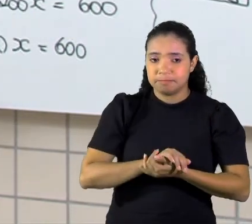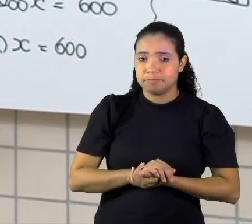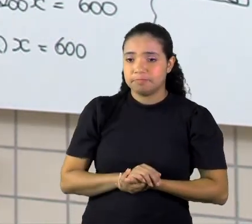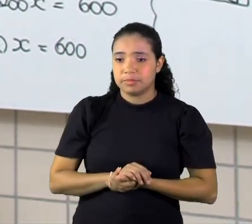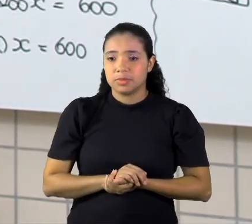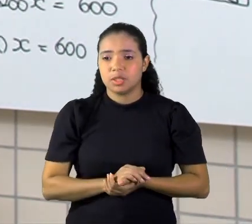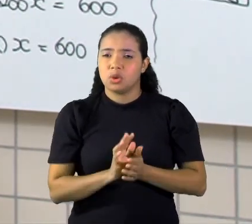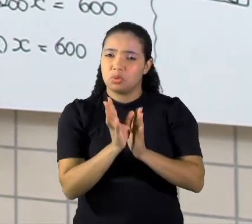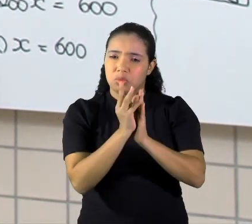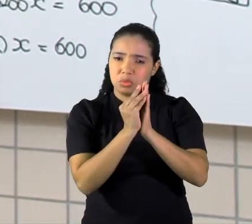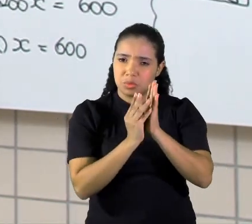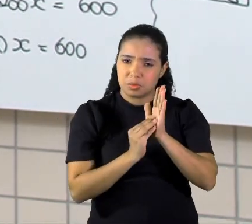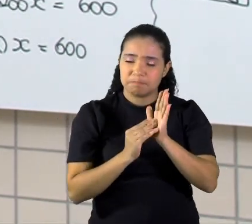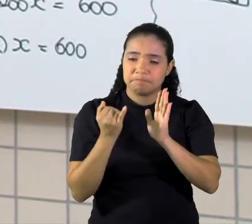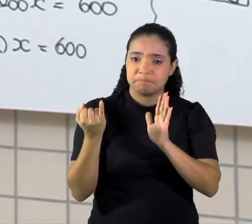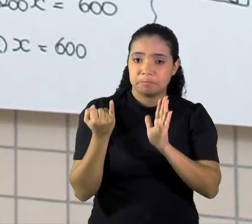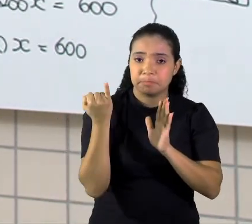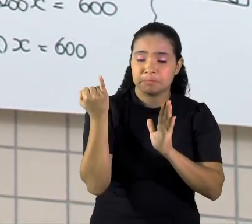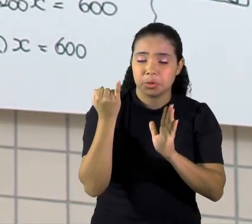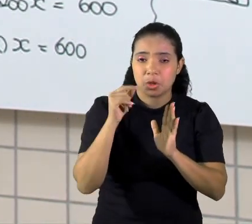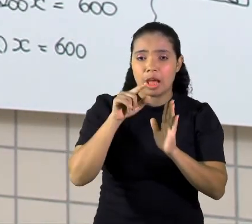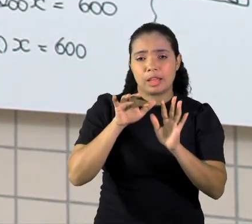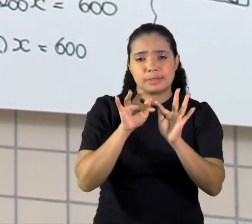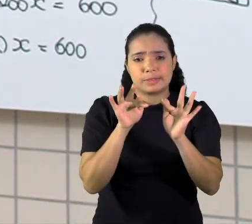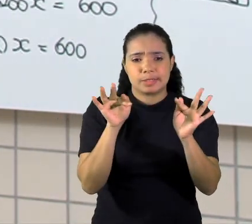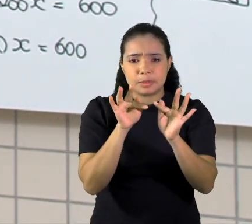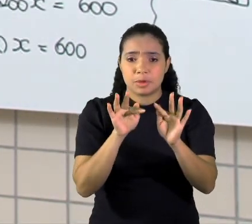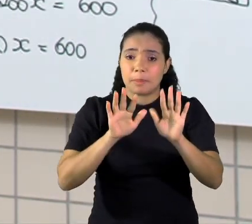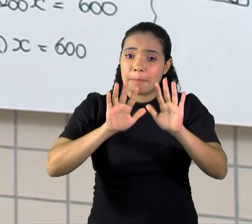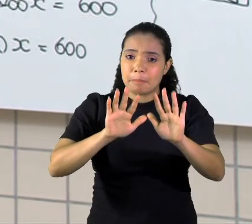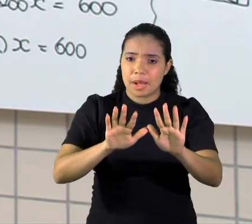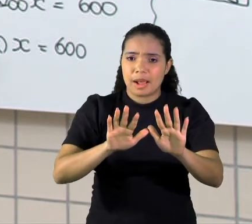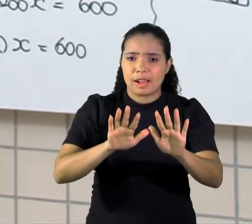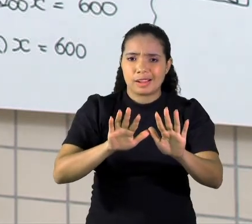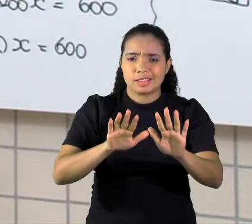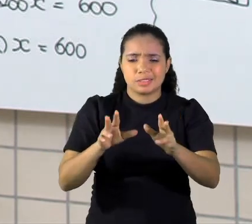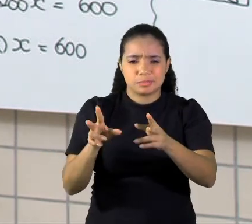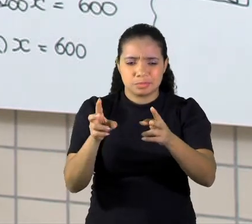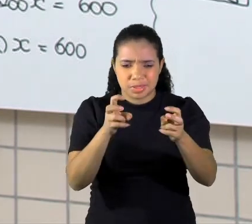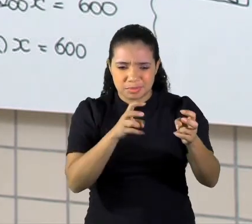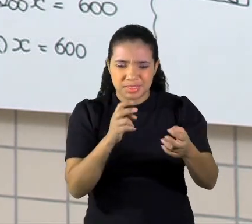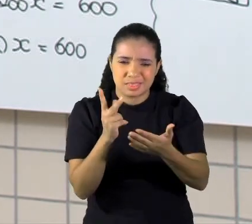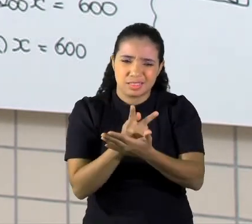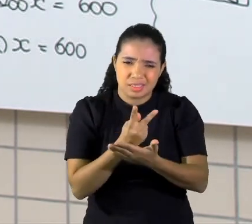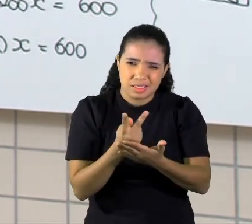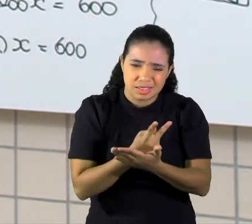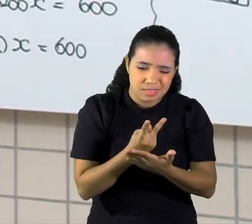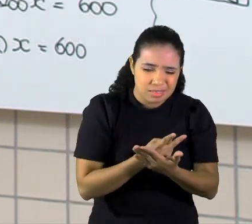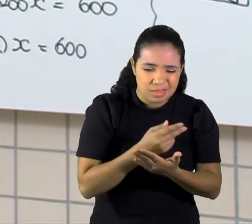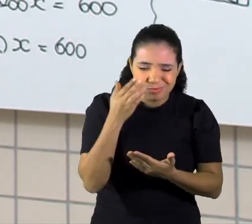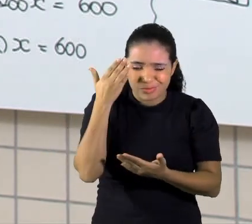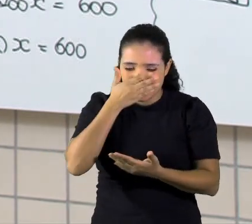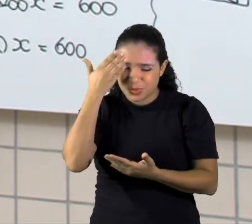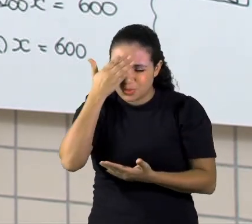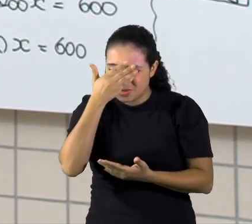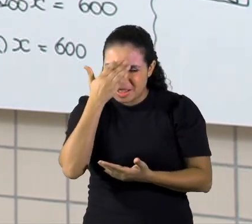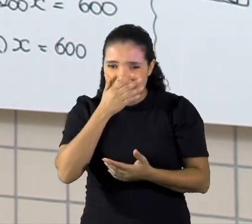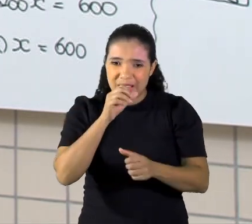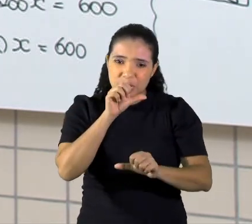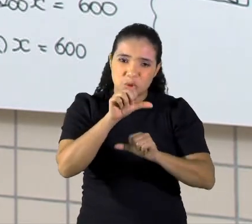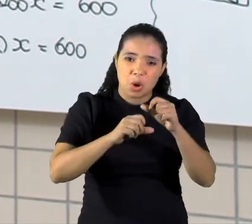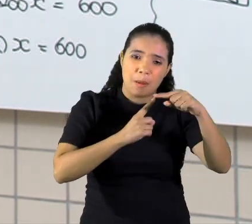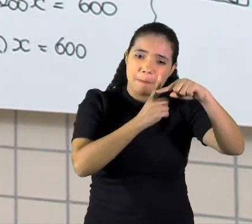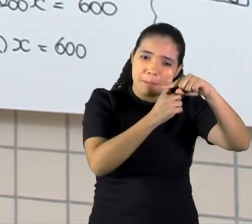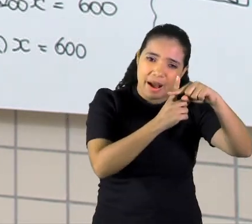conteúdo imprescindível, que é simples, mas que às vezes passa batida e a gente costuma errar muito. Jogo de